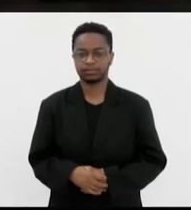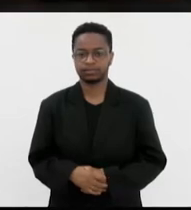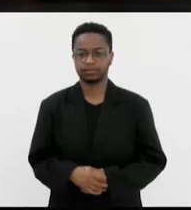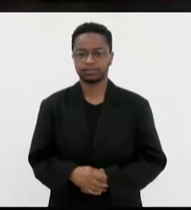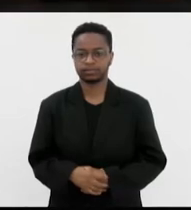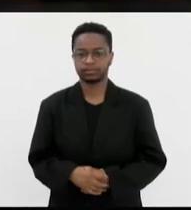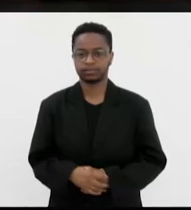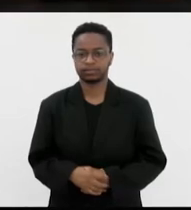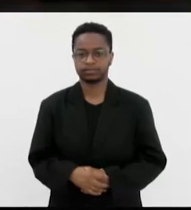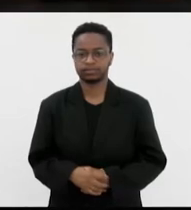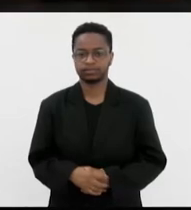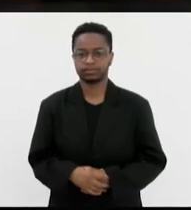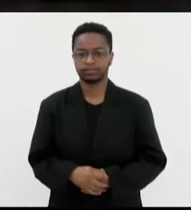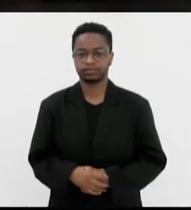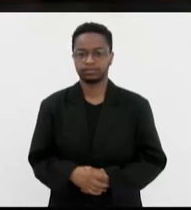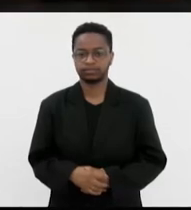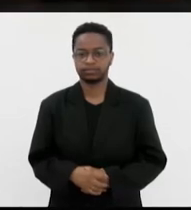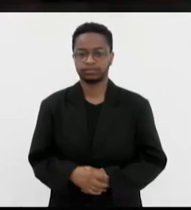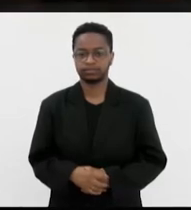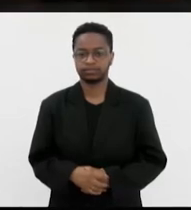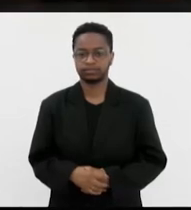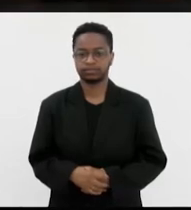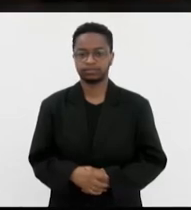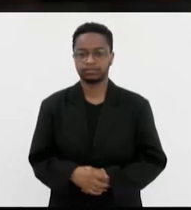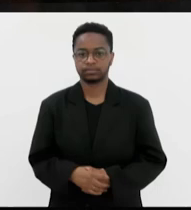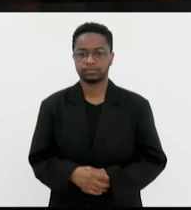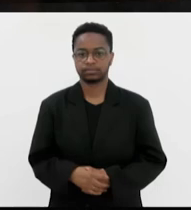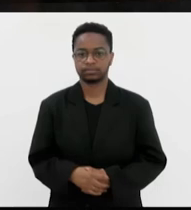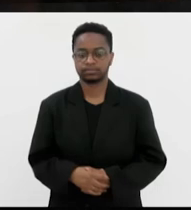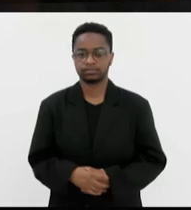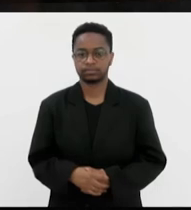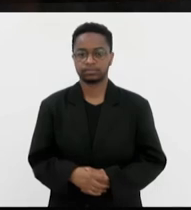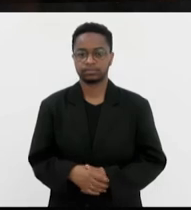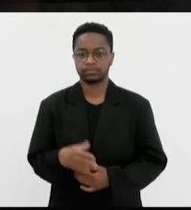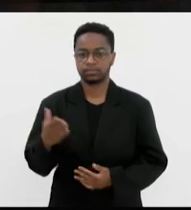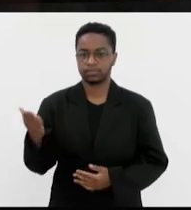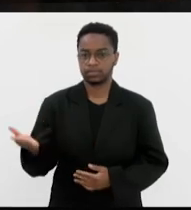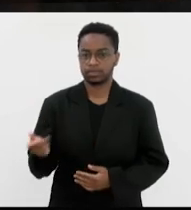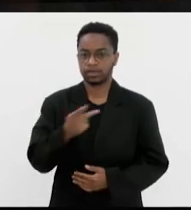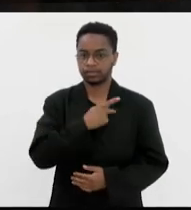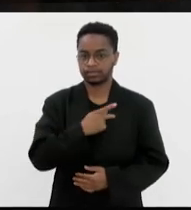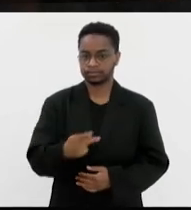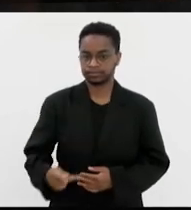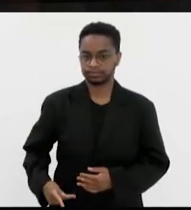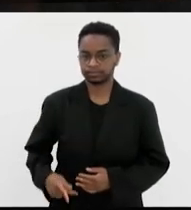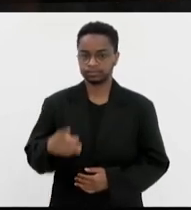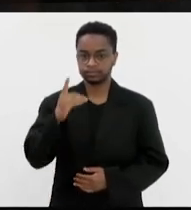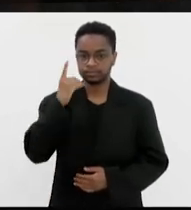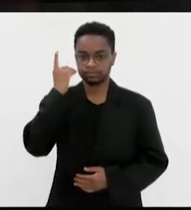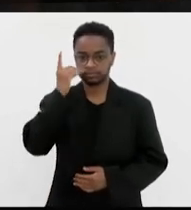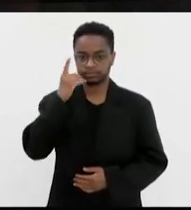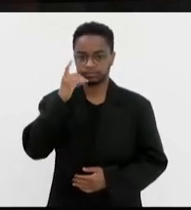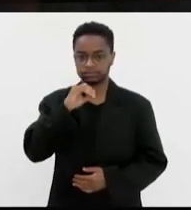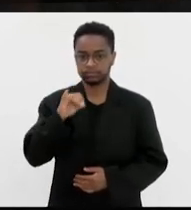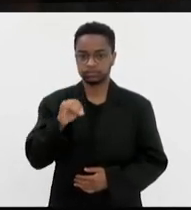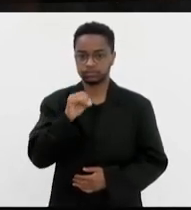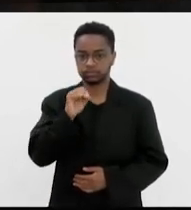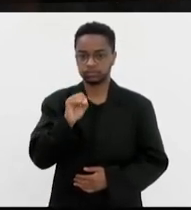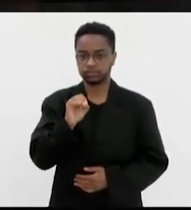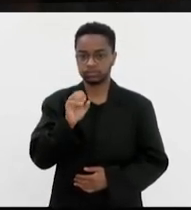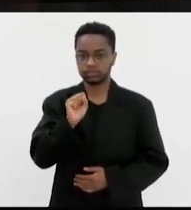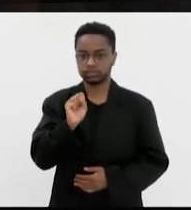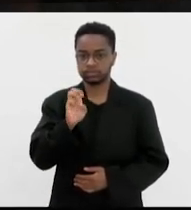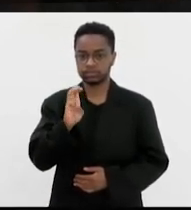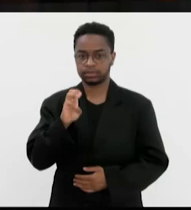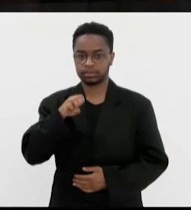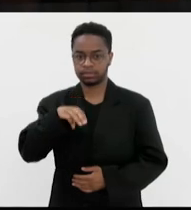Senhor presidente, deputado Josemar,